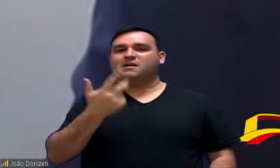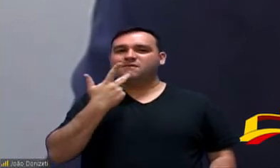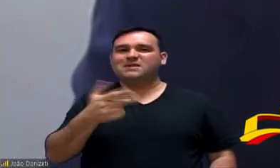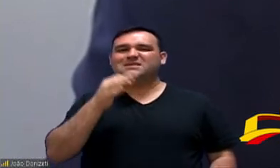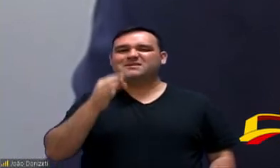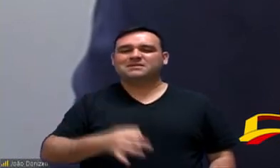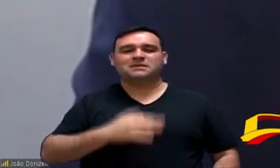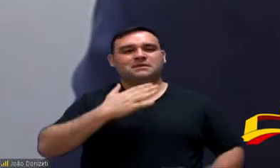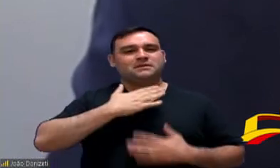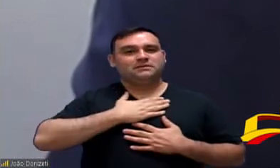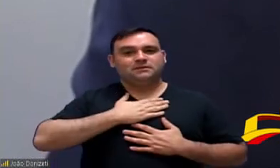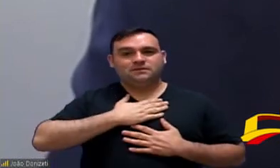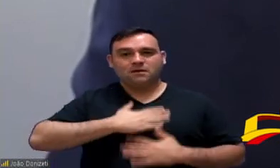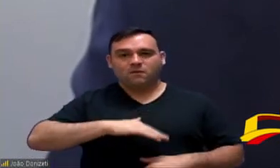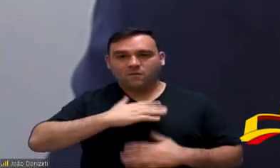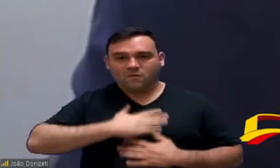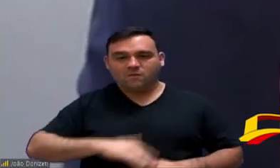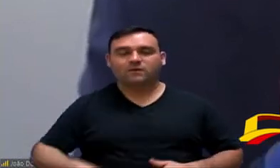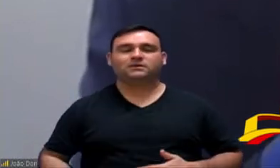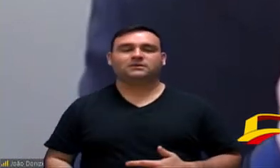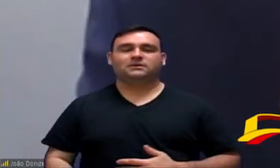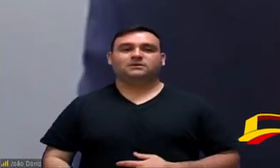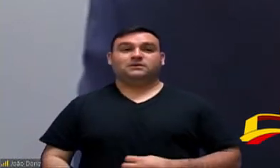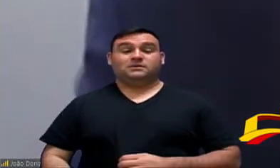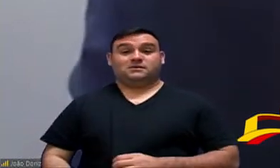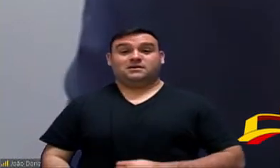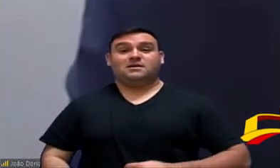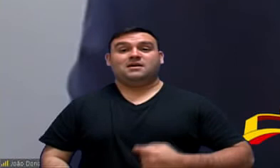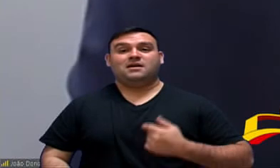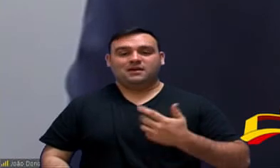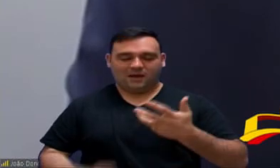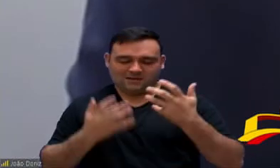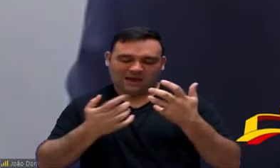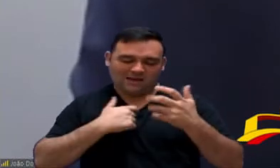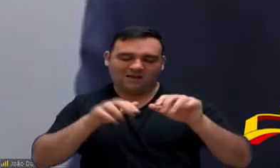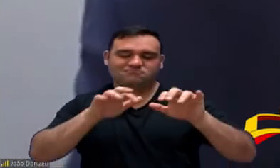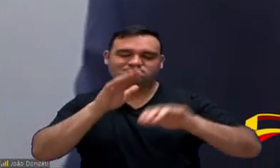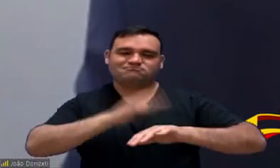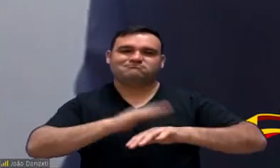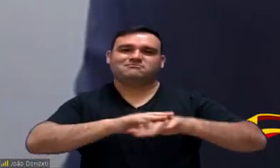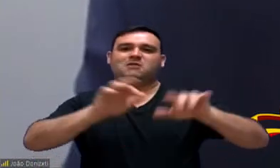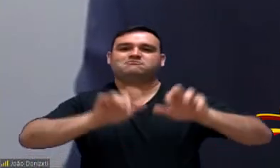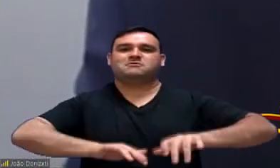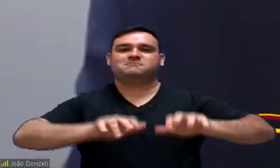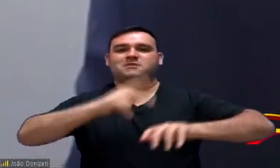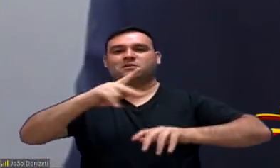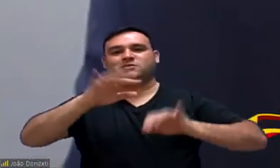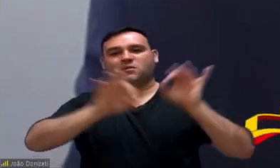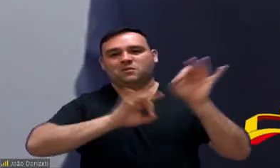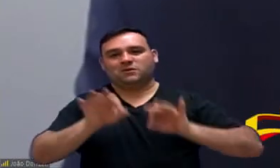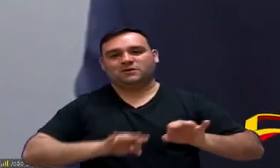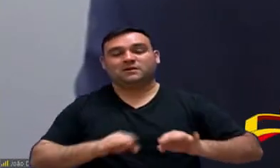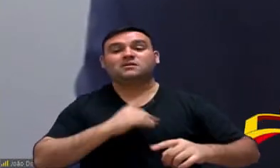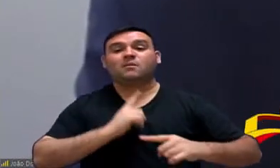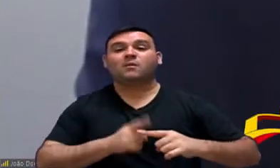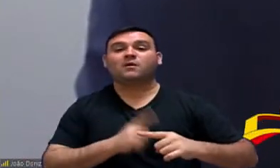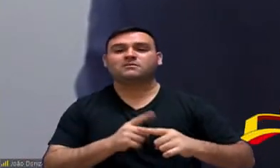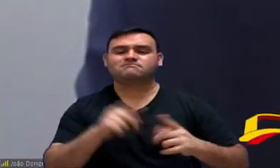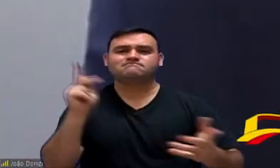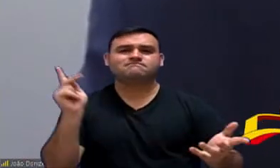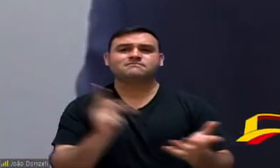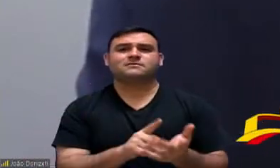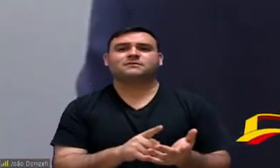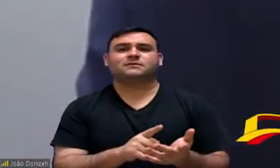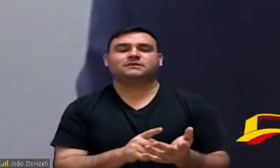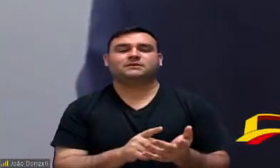com tranquilidade para Vossa Excelência, eu gostaria de ter elaborado esse projeto de Vossa Excelência, porque realmente